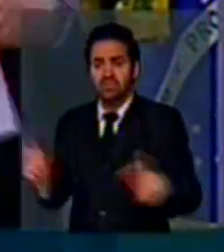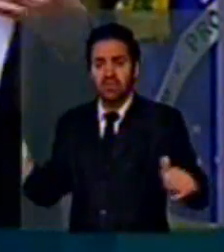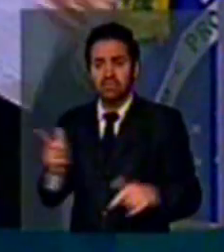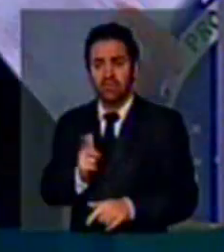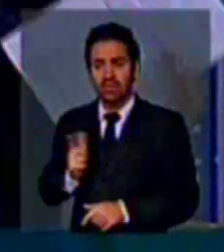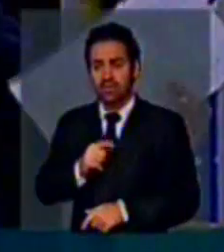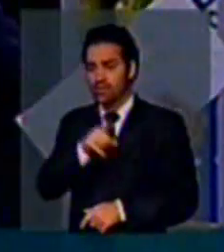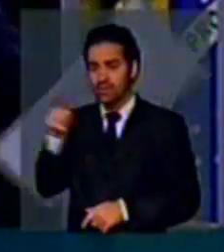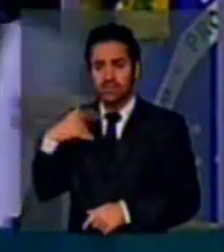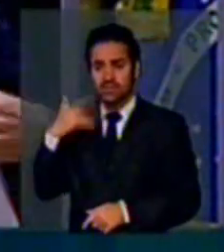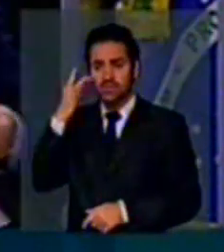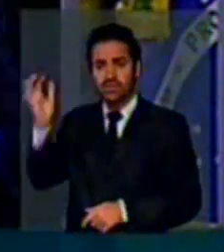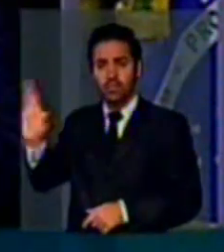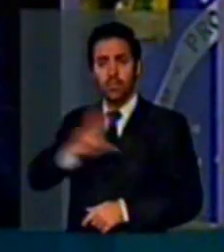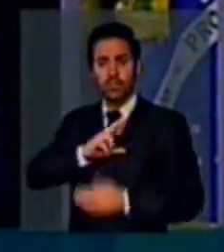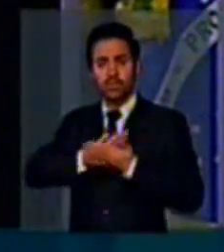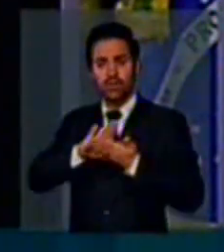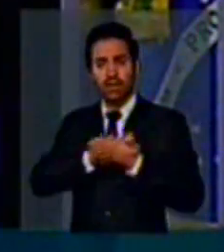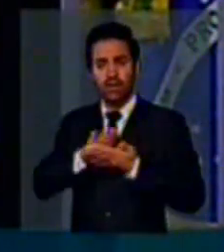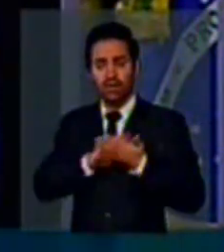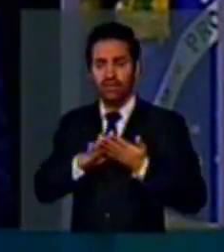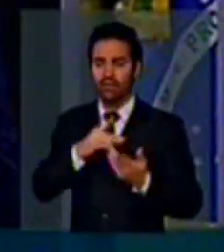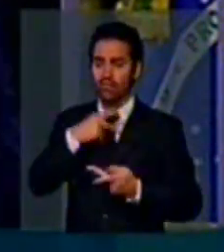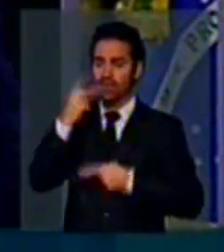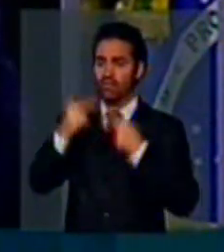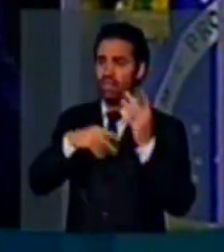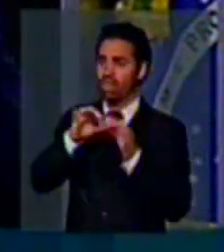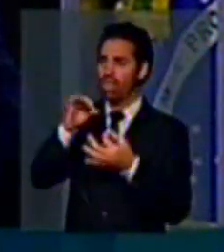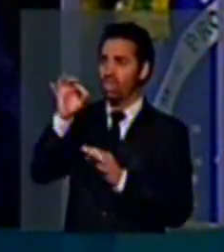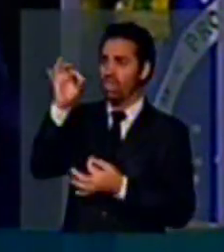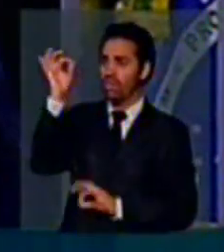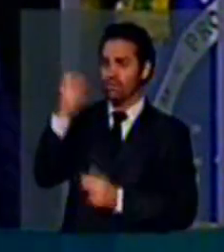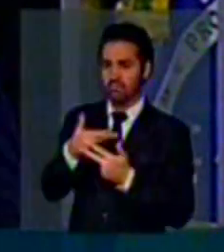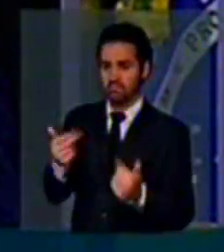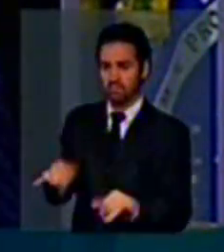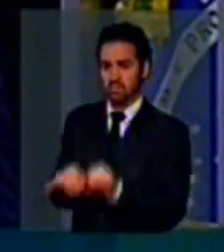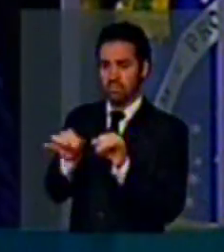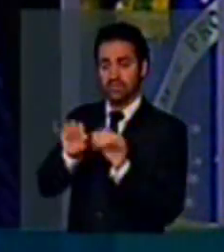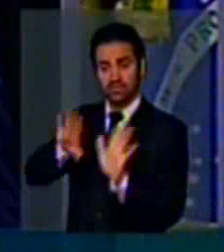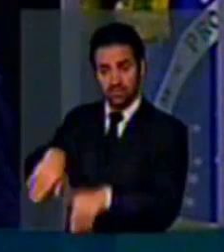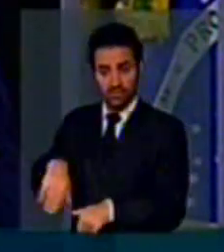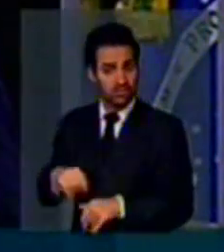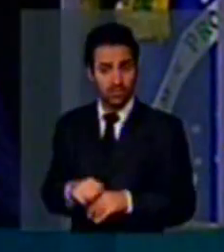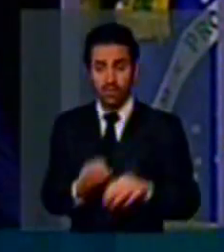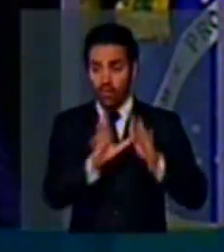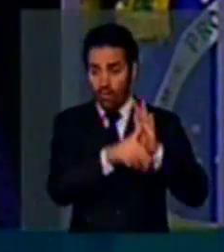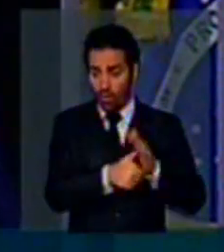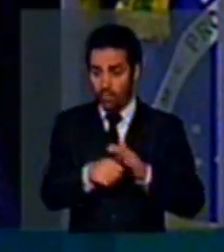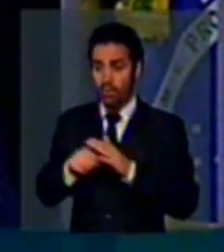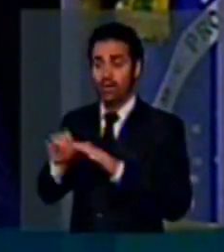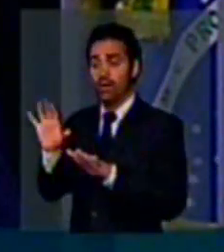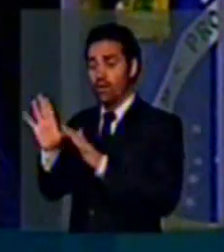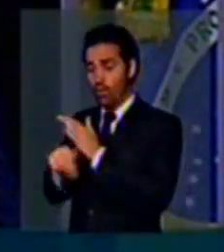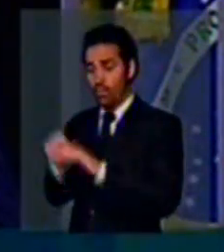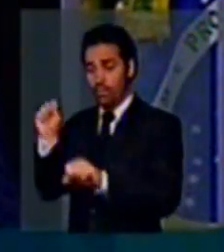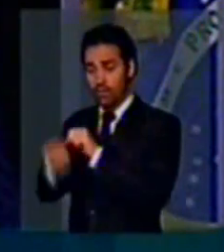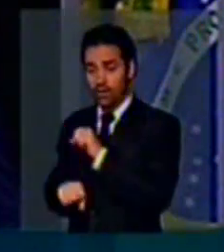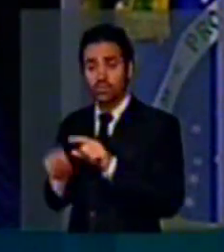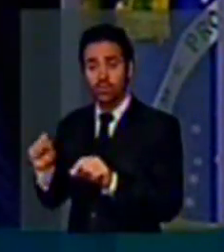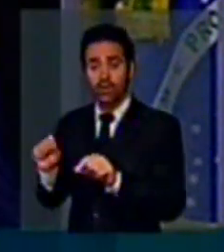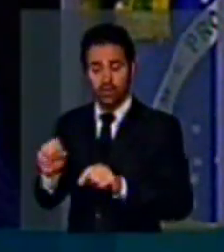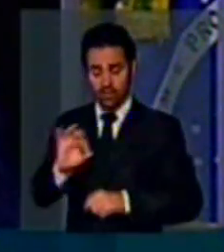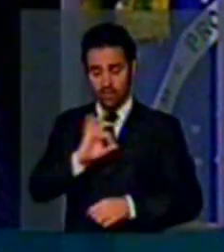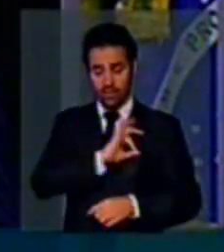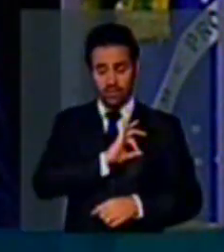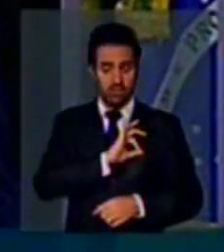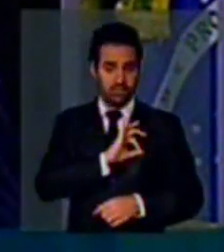lá com palavras bonitas, é seguido de uma mentira. A diferença do roubo por latrocínio é apenas uma, policial